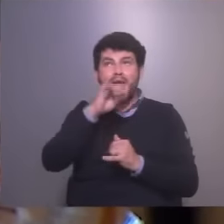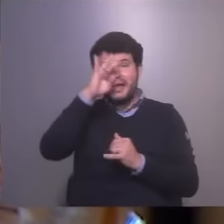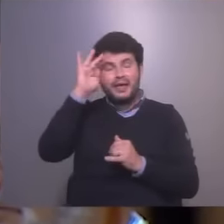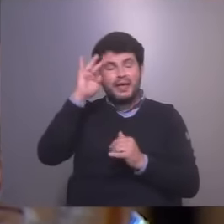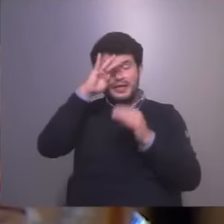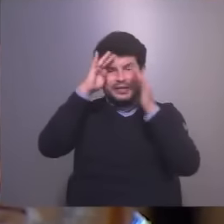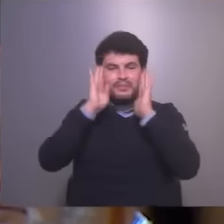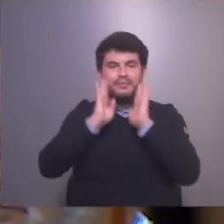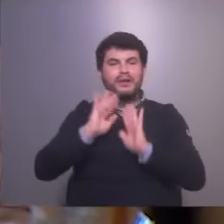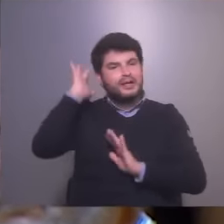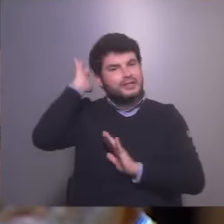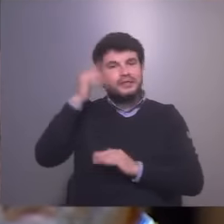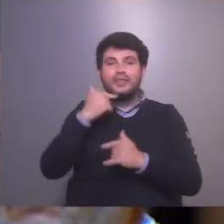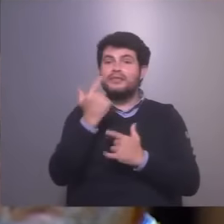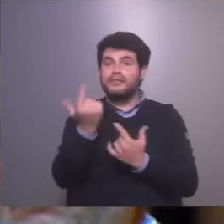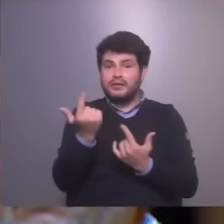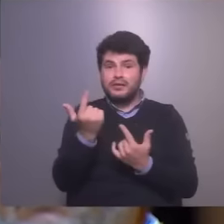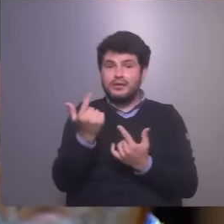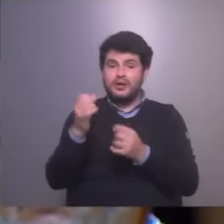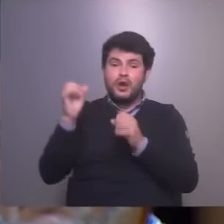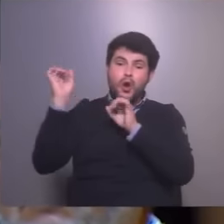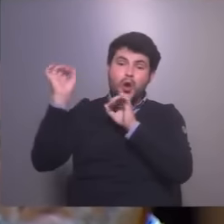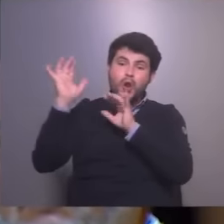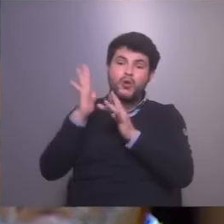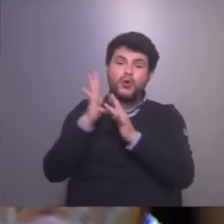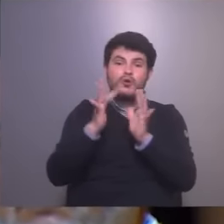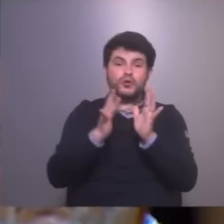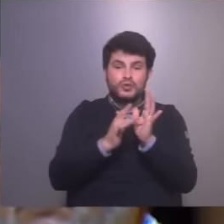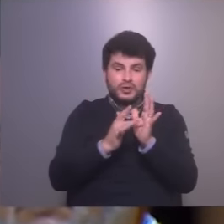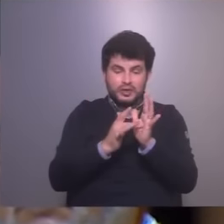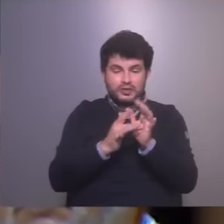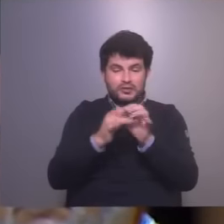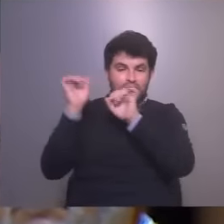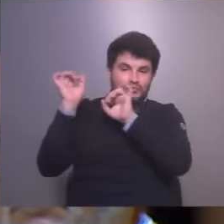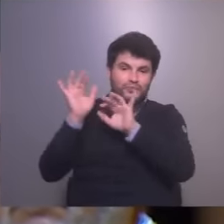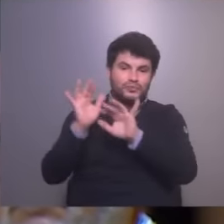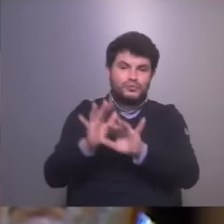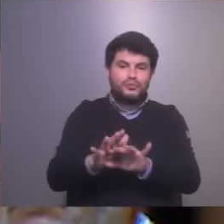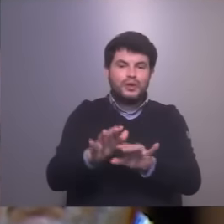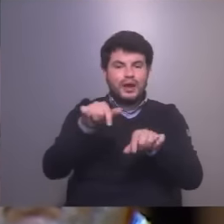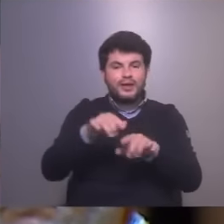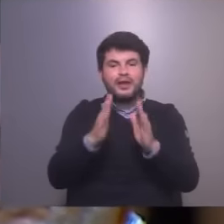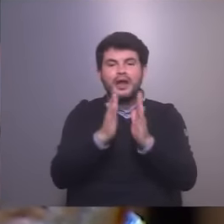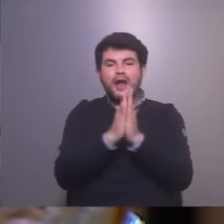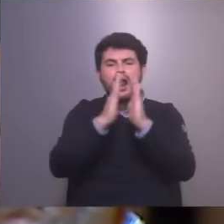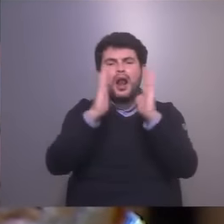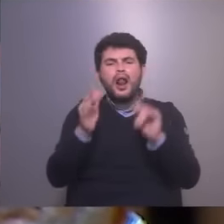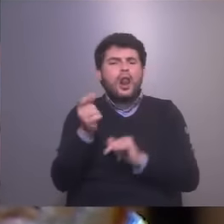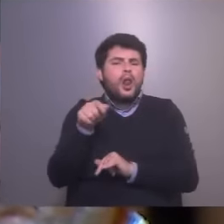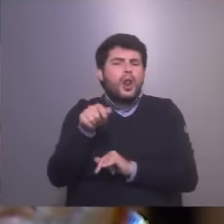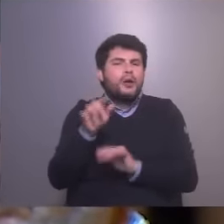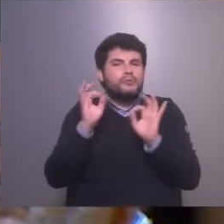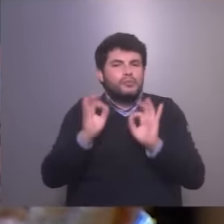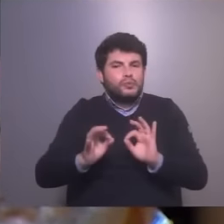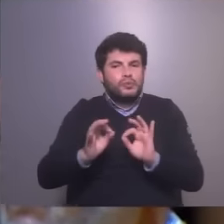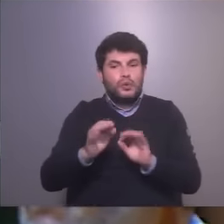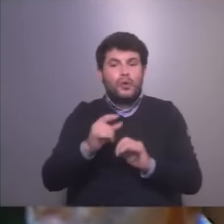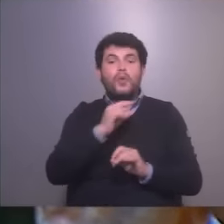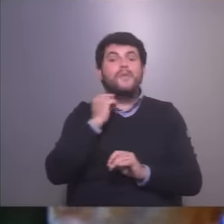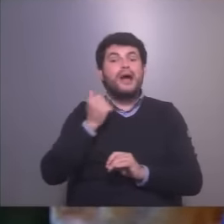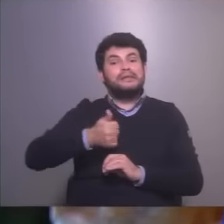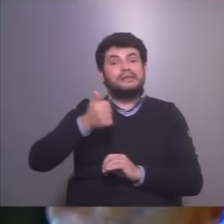deste santuário, trazida pelas mãos maternas da Santa Mãe do Céu. A luz de Cristo ilumina este recinto